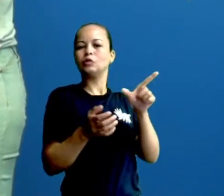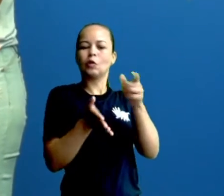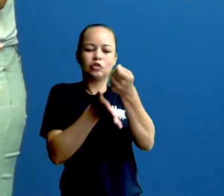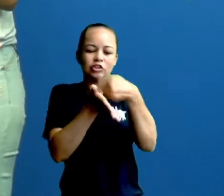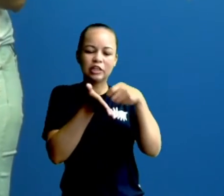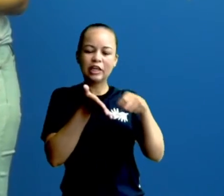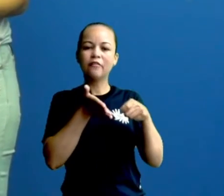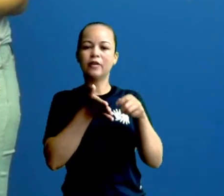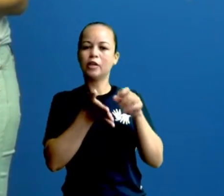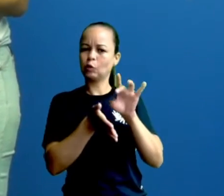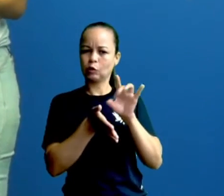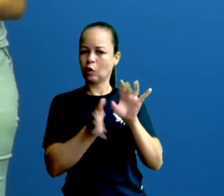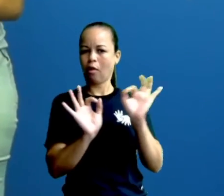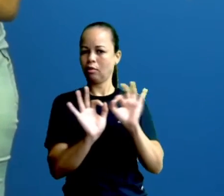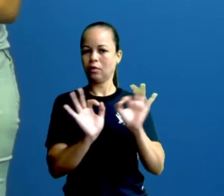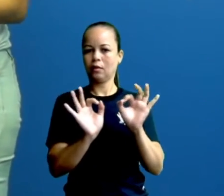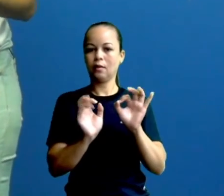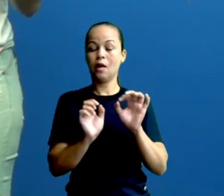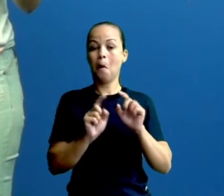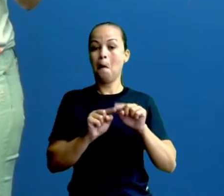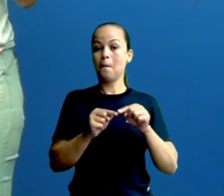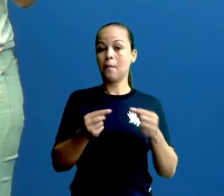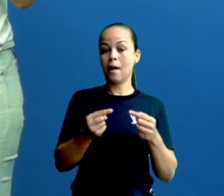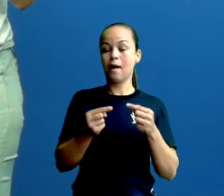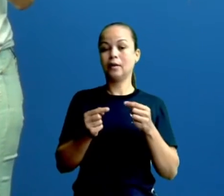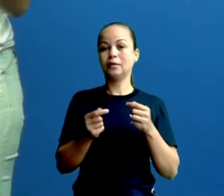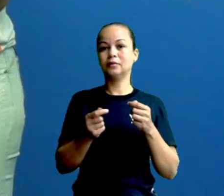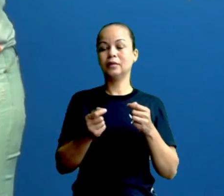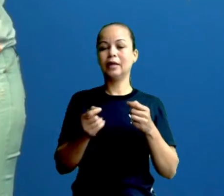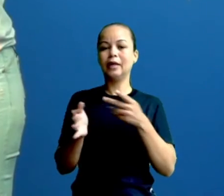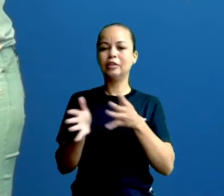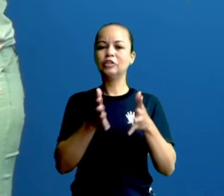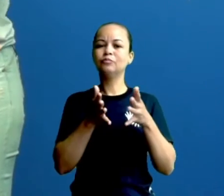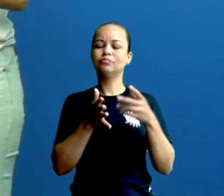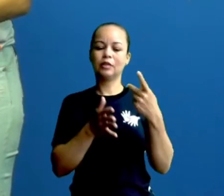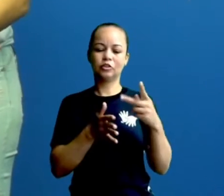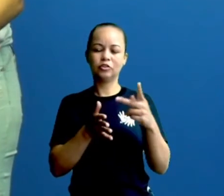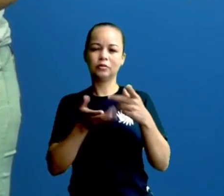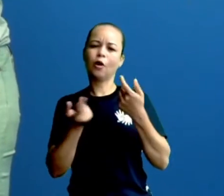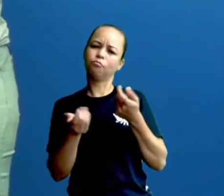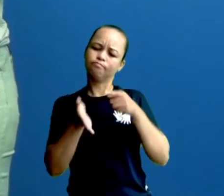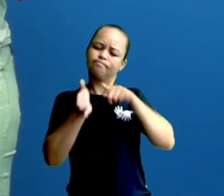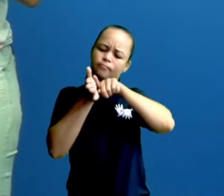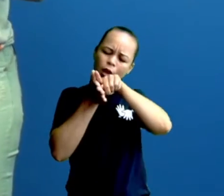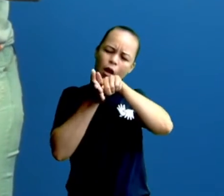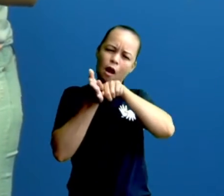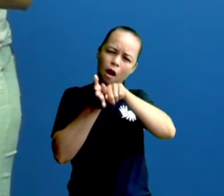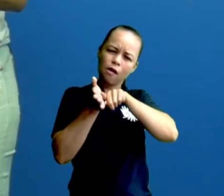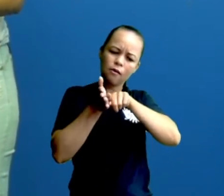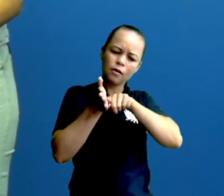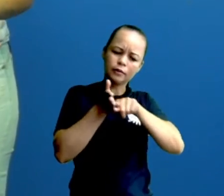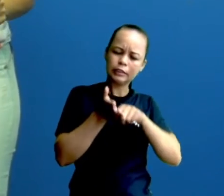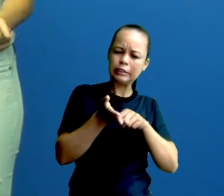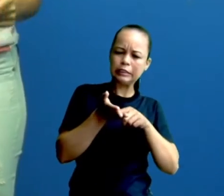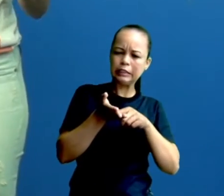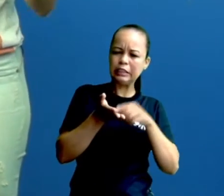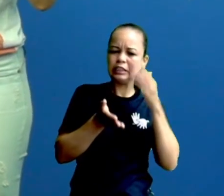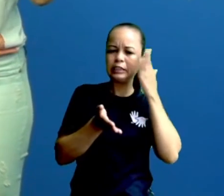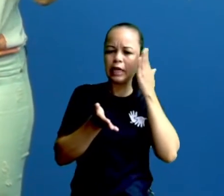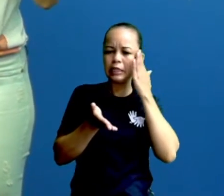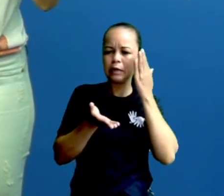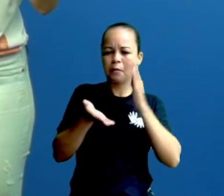sobre aquilo. Eles estão fazendo análises e interpretações